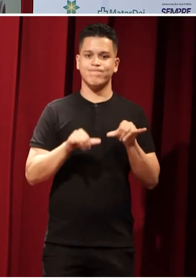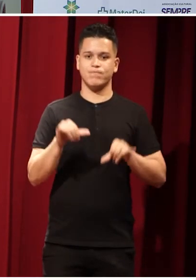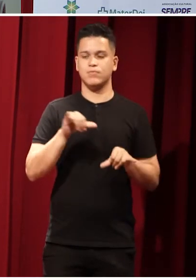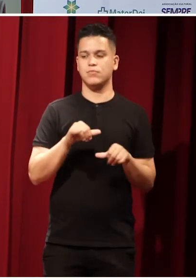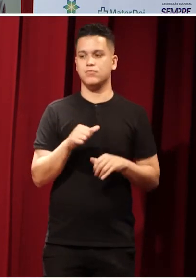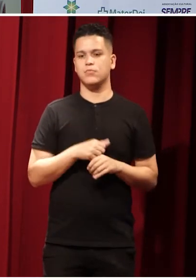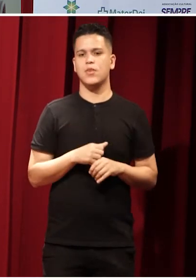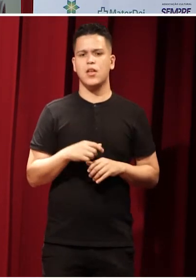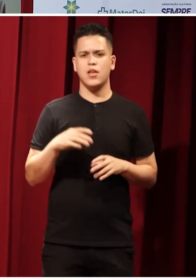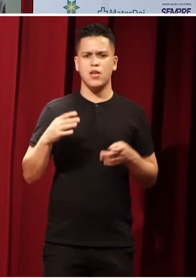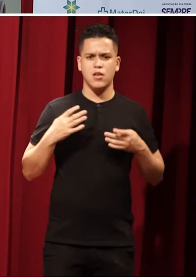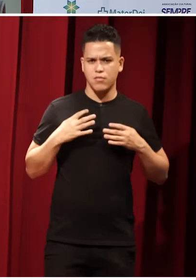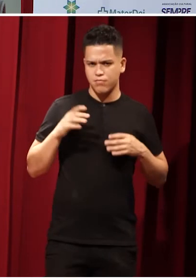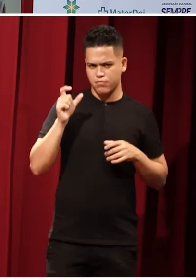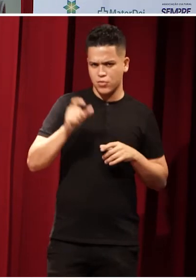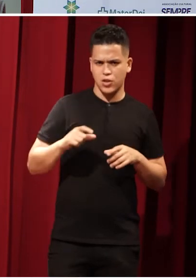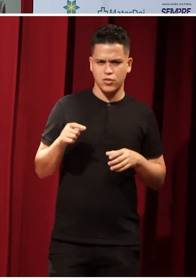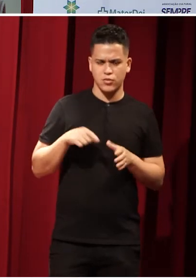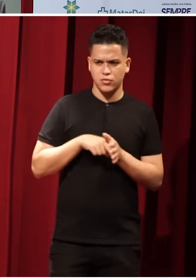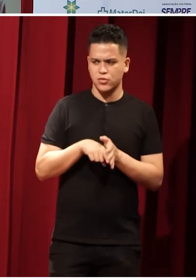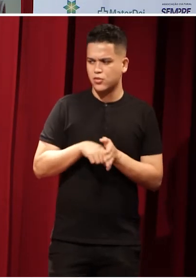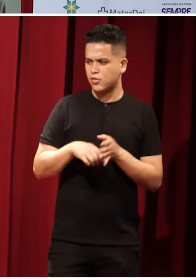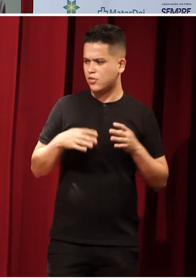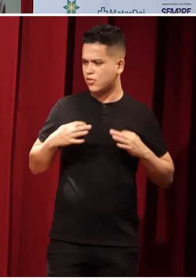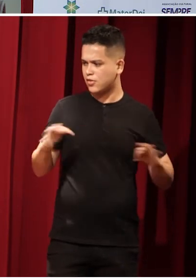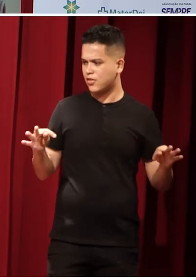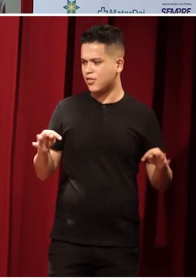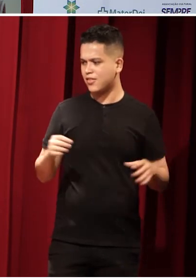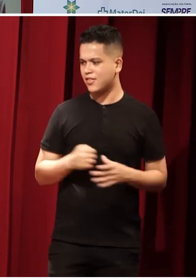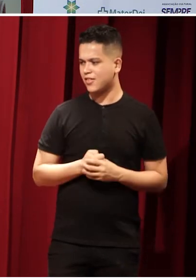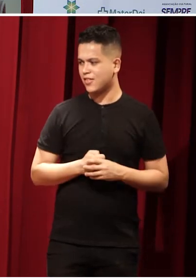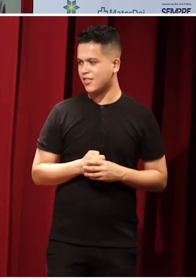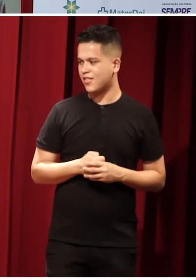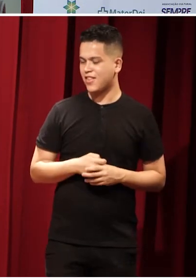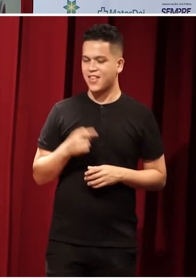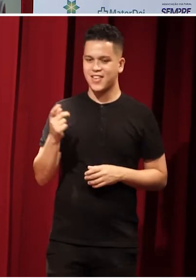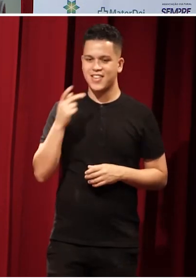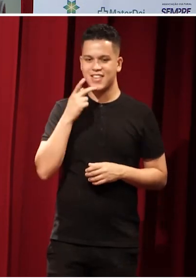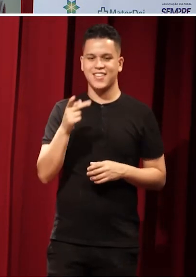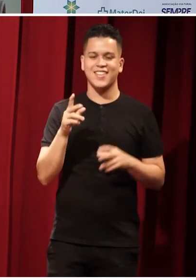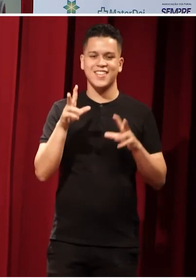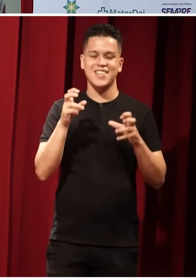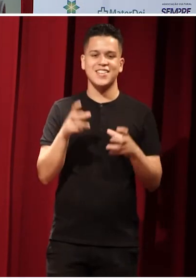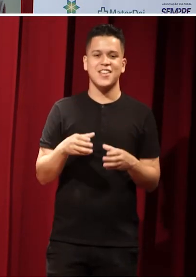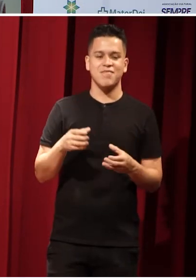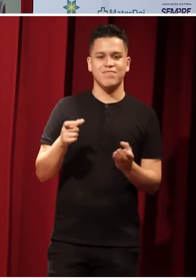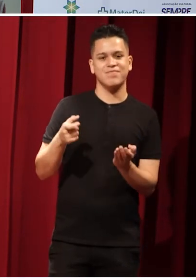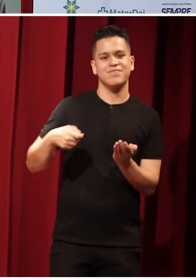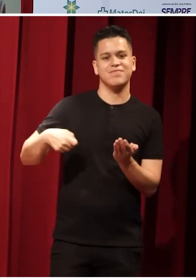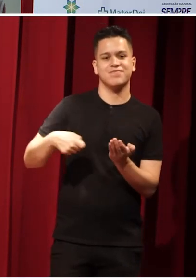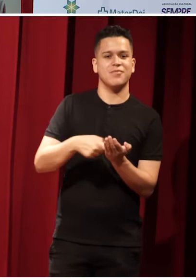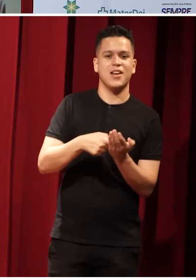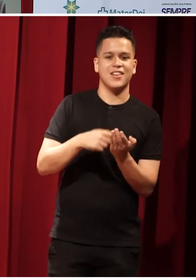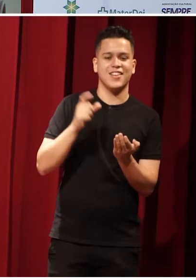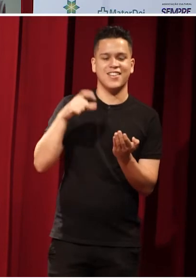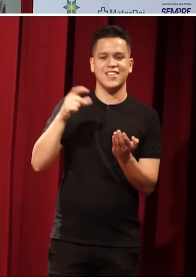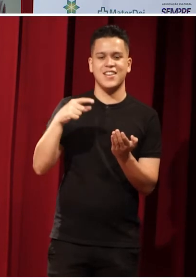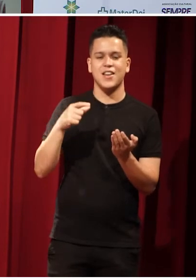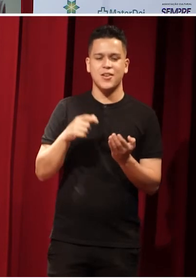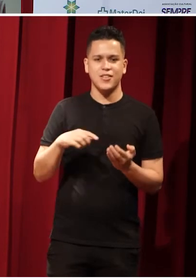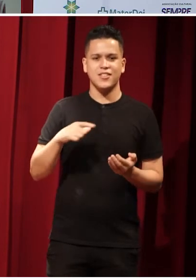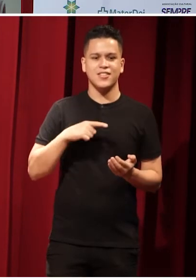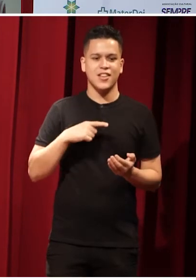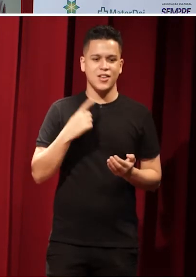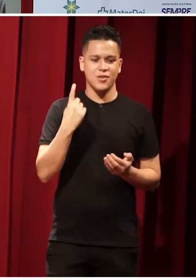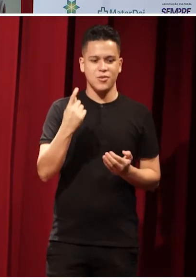cientistas e de tecnólogos em Manaus. A maquininha moderninha é o quê, meu Deus? Essa maquininha, você nunca viu no jornal? Aquela atriz, uma atriz...